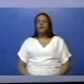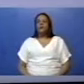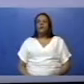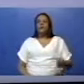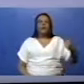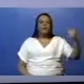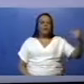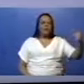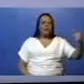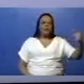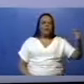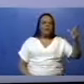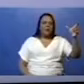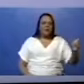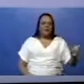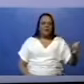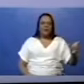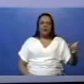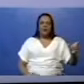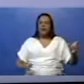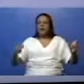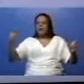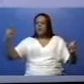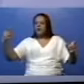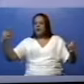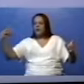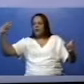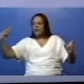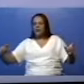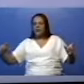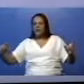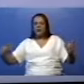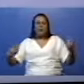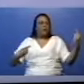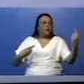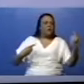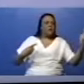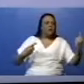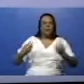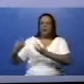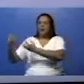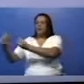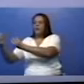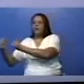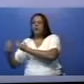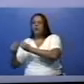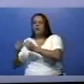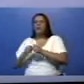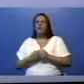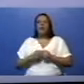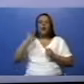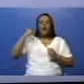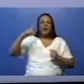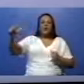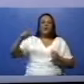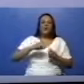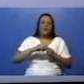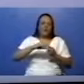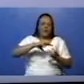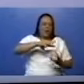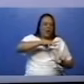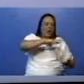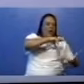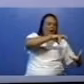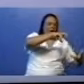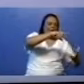acordaram terceira pessoa do plural. Observe a concordância verbal, então, olha lá. A bola de futebol dos meninos da